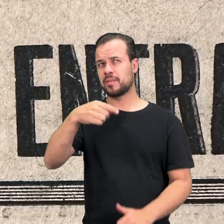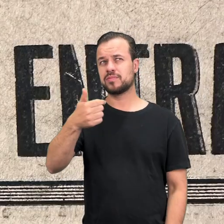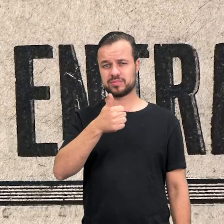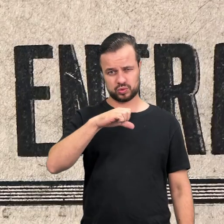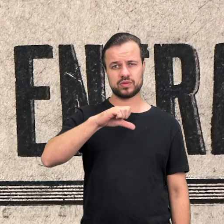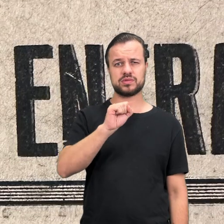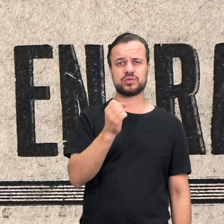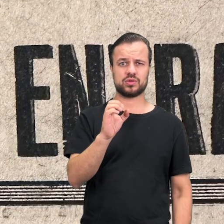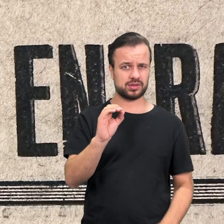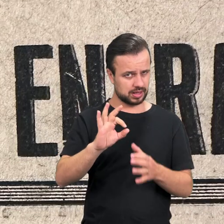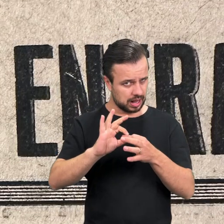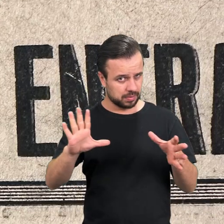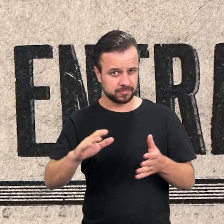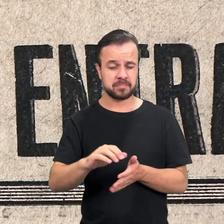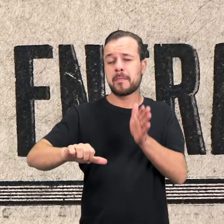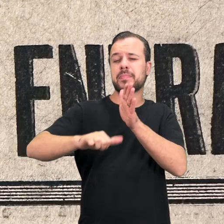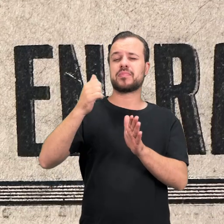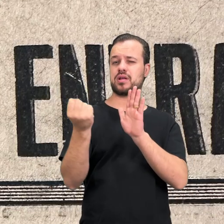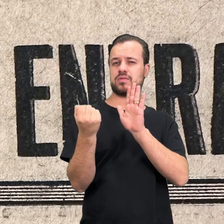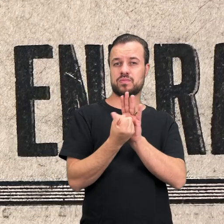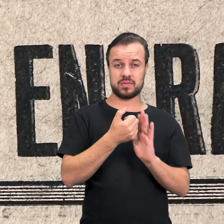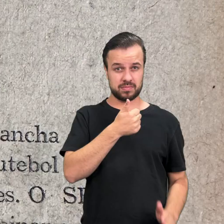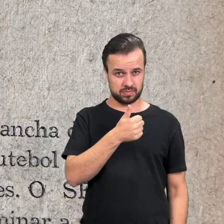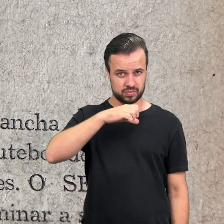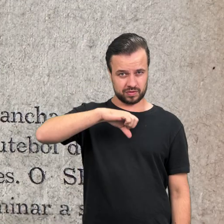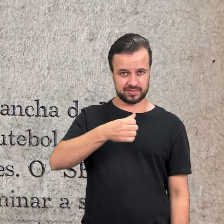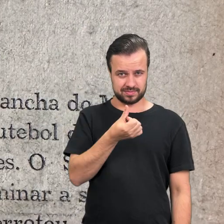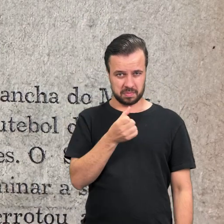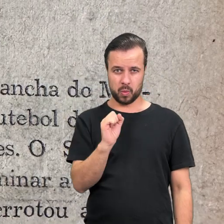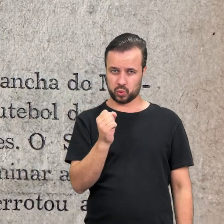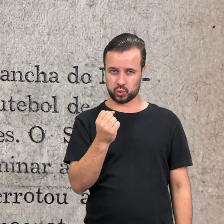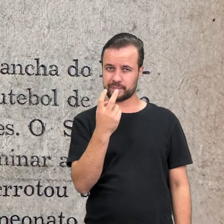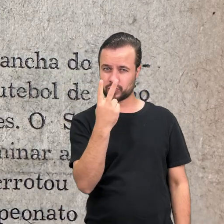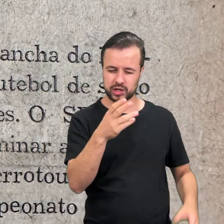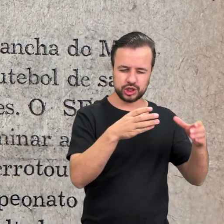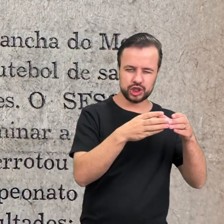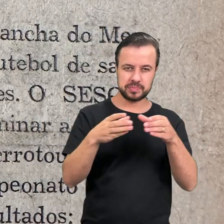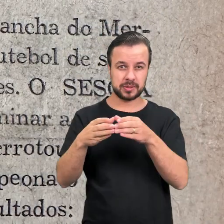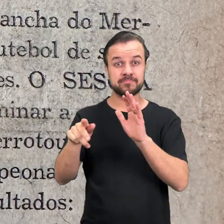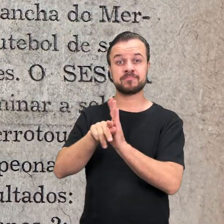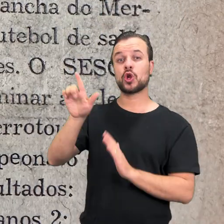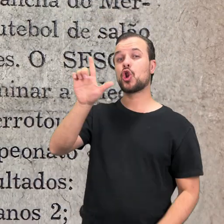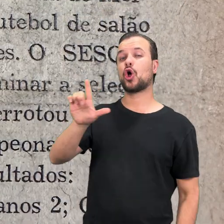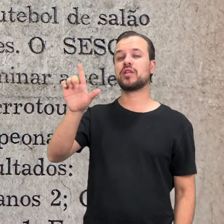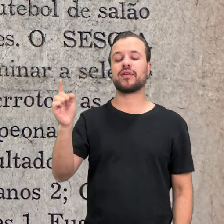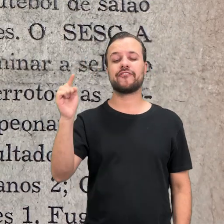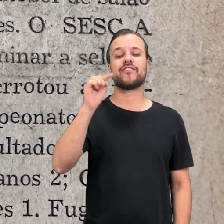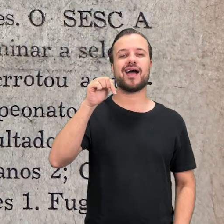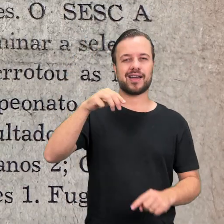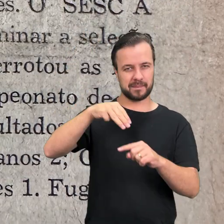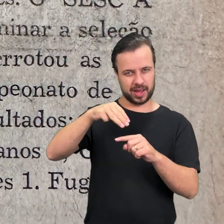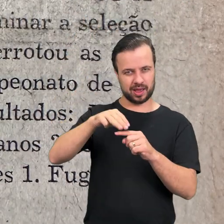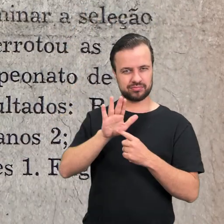O primeiro registro encontrado é de 1968, quando 2 times londrinenses disputaram um jogo de exibição